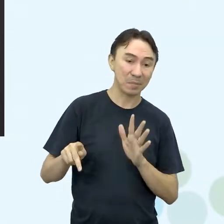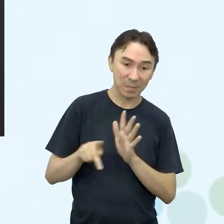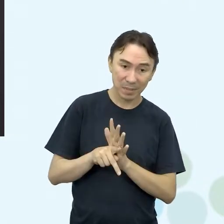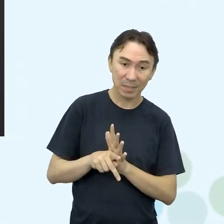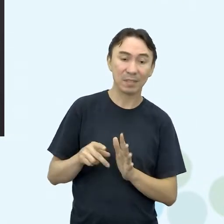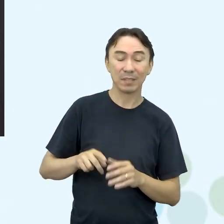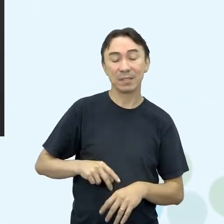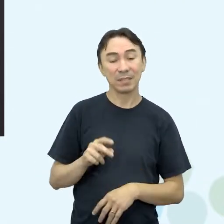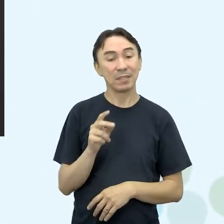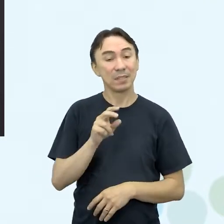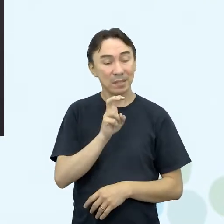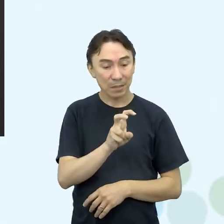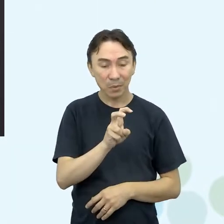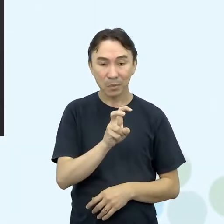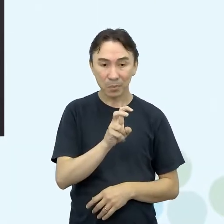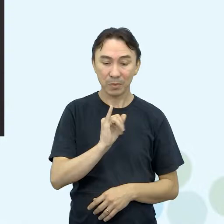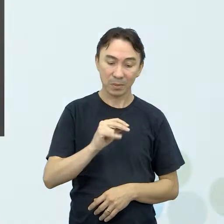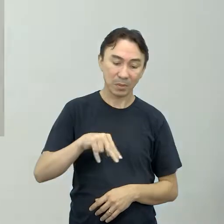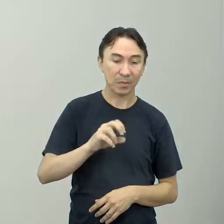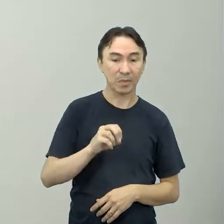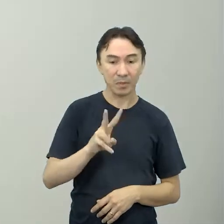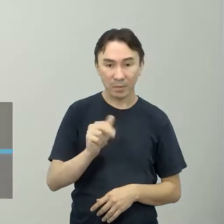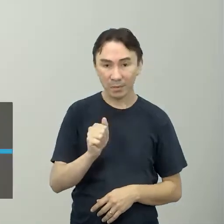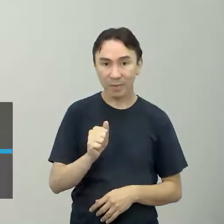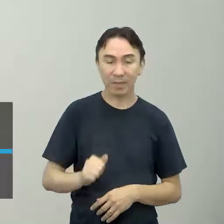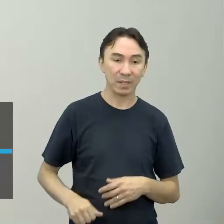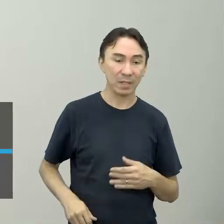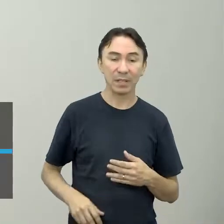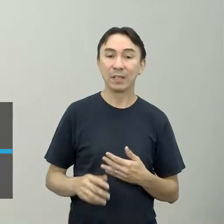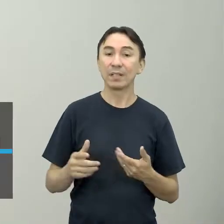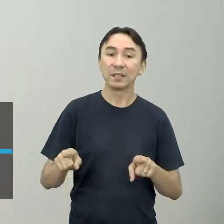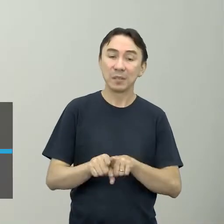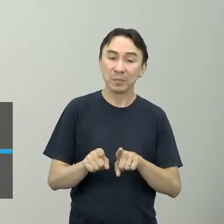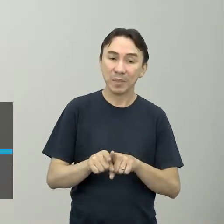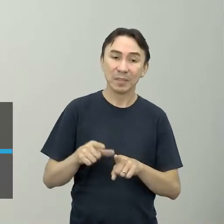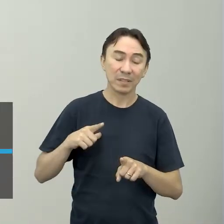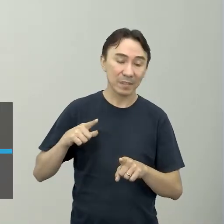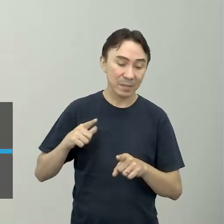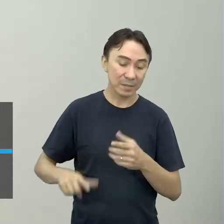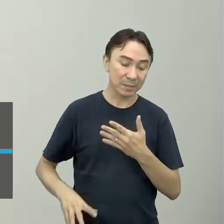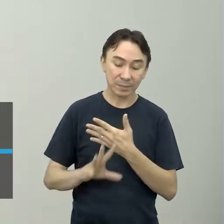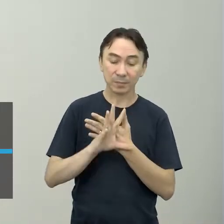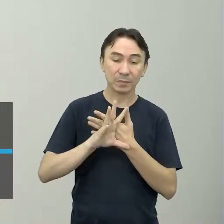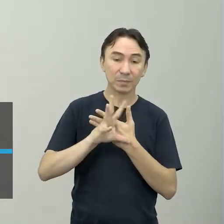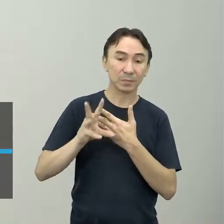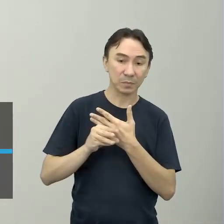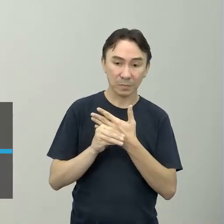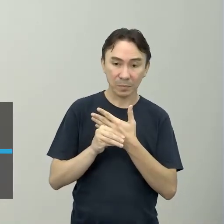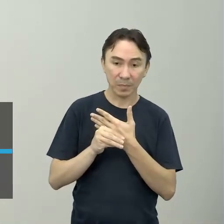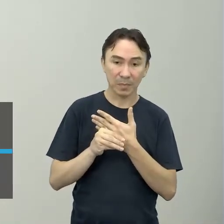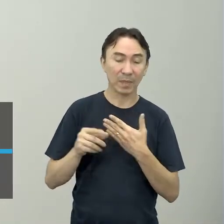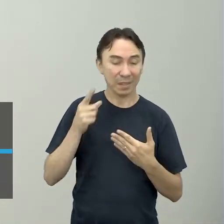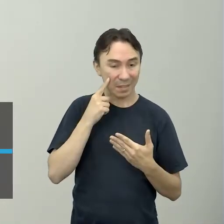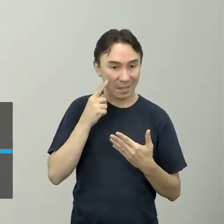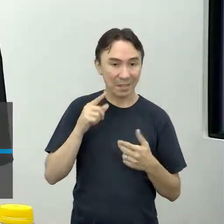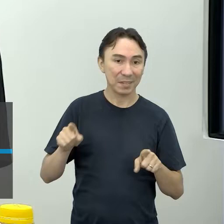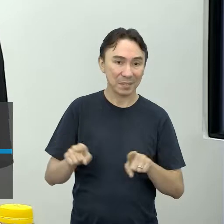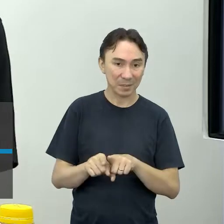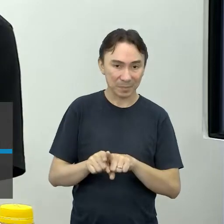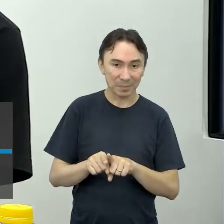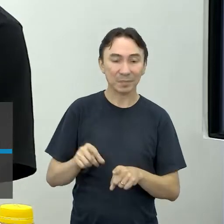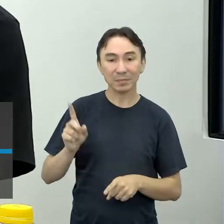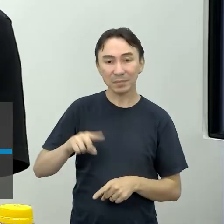do Inova e 20 dos aprofundamentos. Então, na verdade, a quantidade de aulas de aprofundamento para o ano que vem dobra.